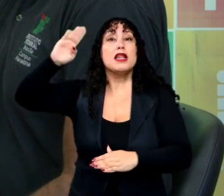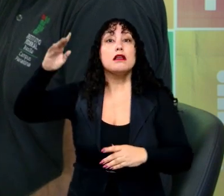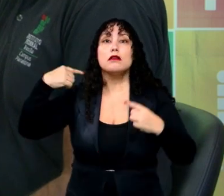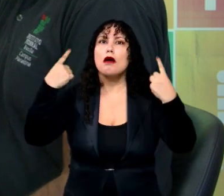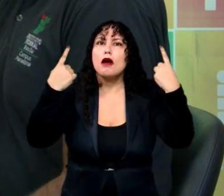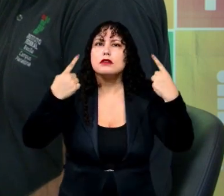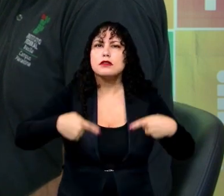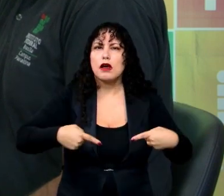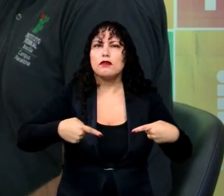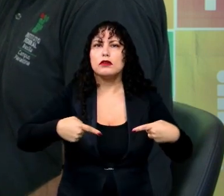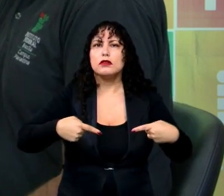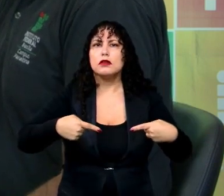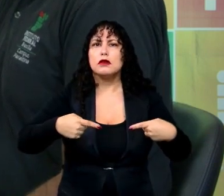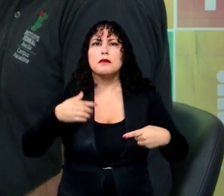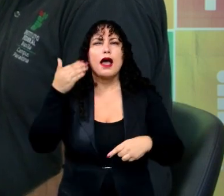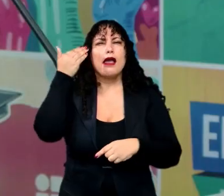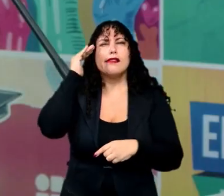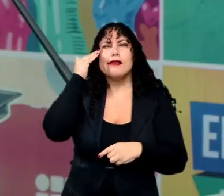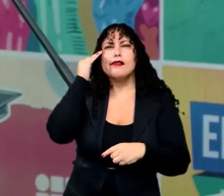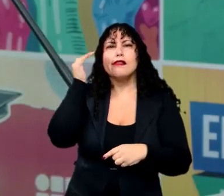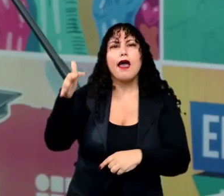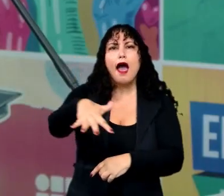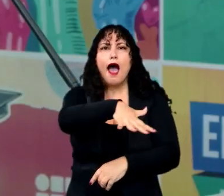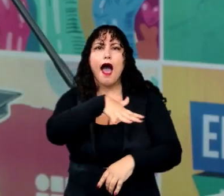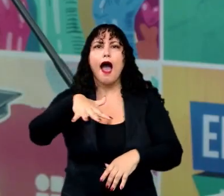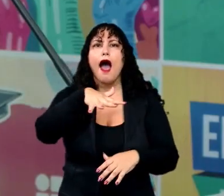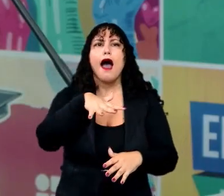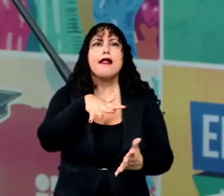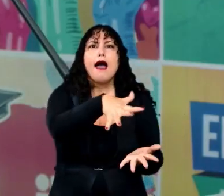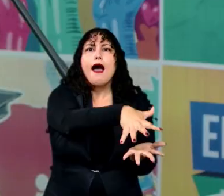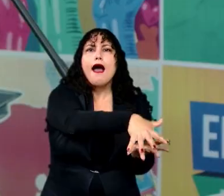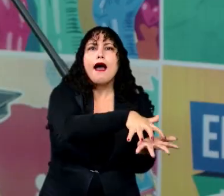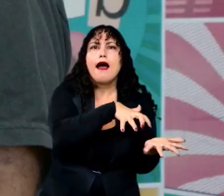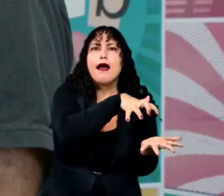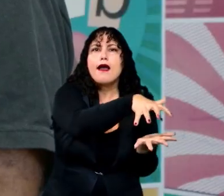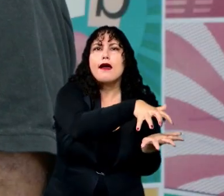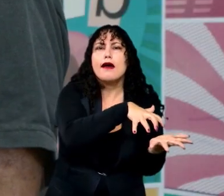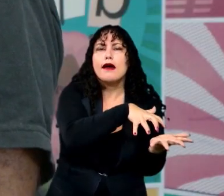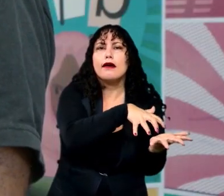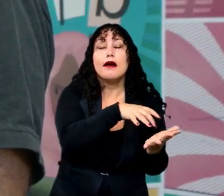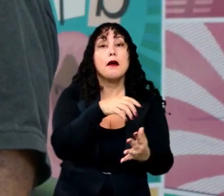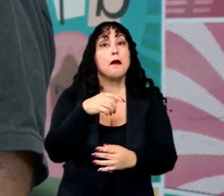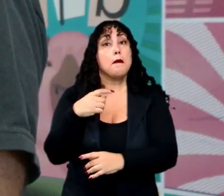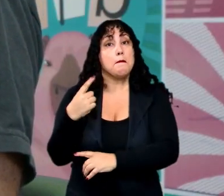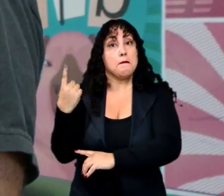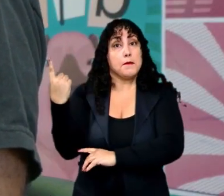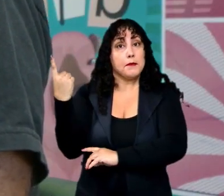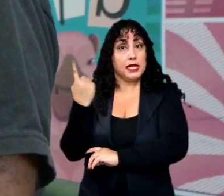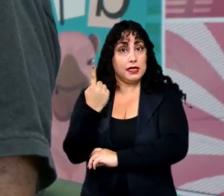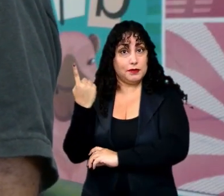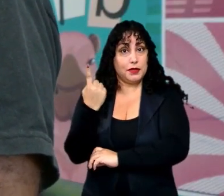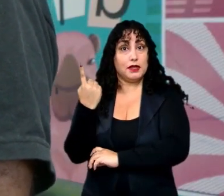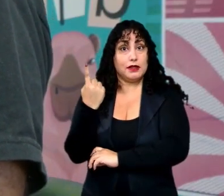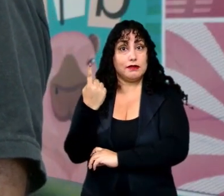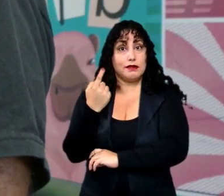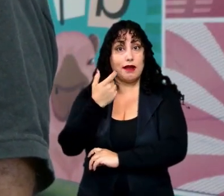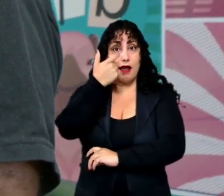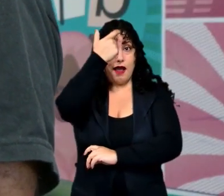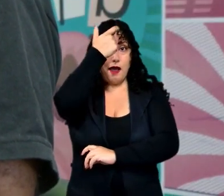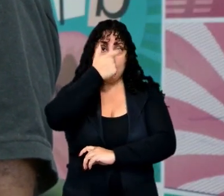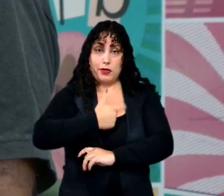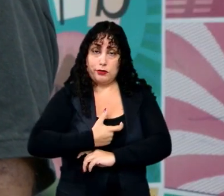desafios para empreender no meio Rural que que o senhor enxerga Bom primeiramente eh a pessoa tem